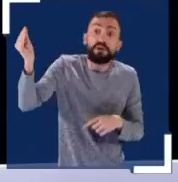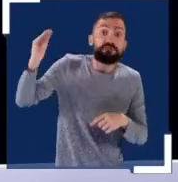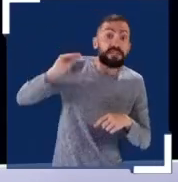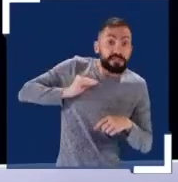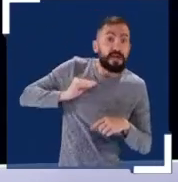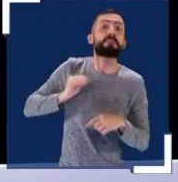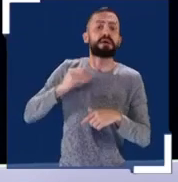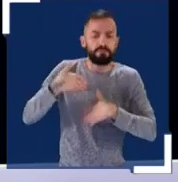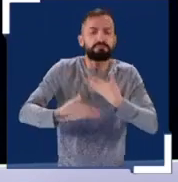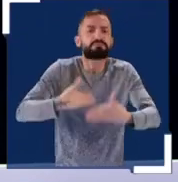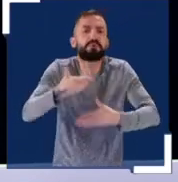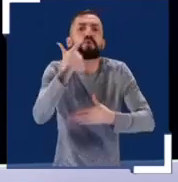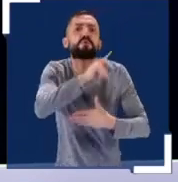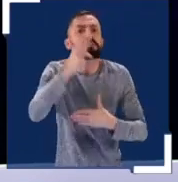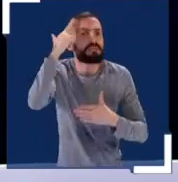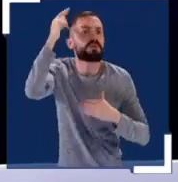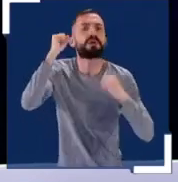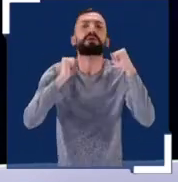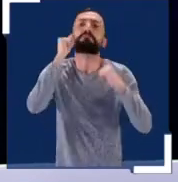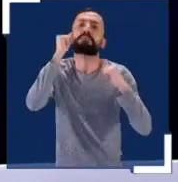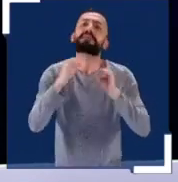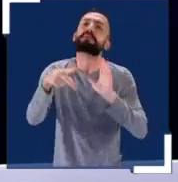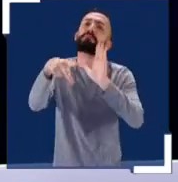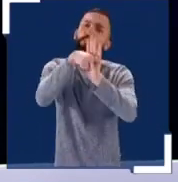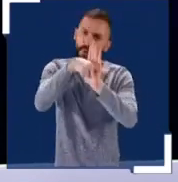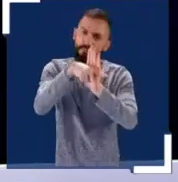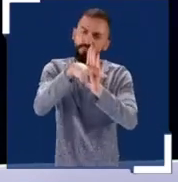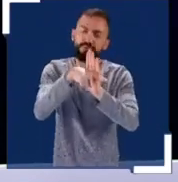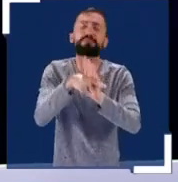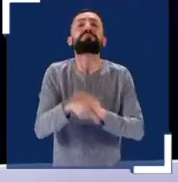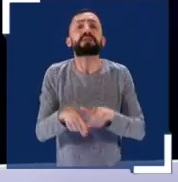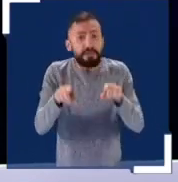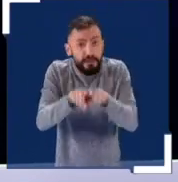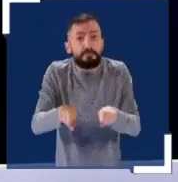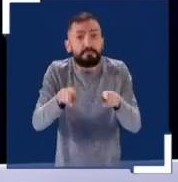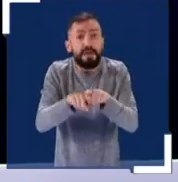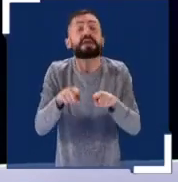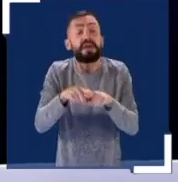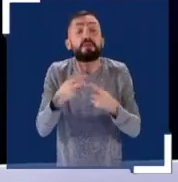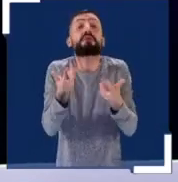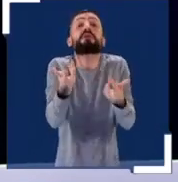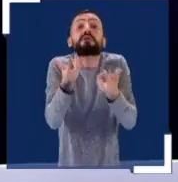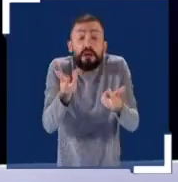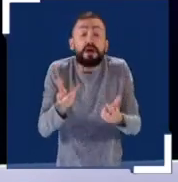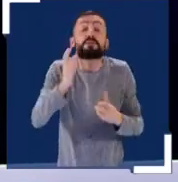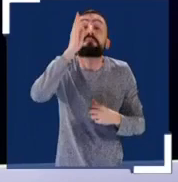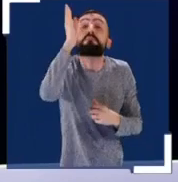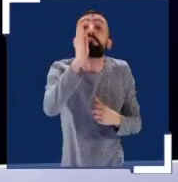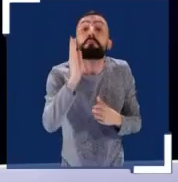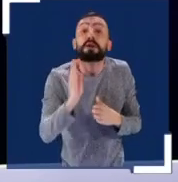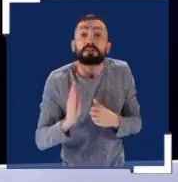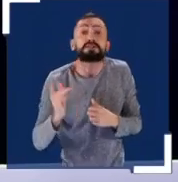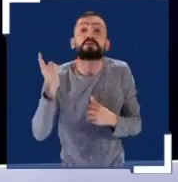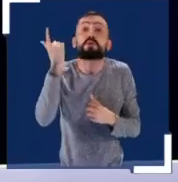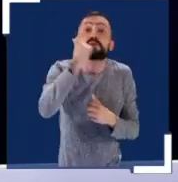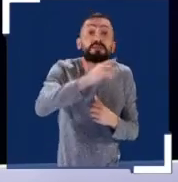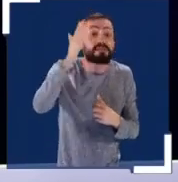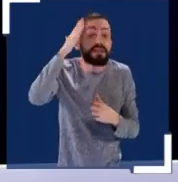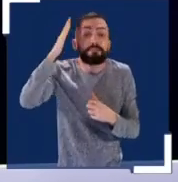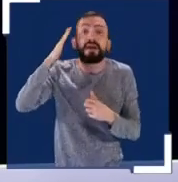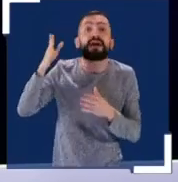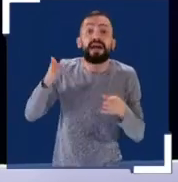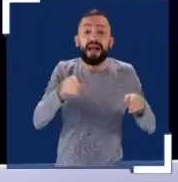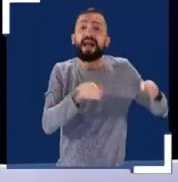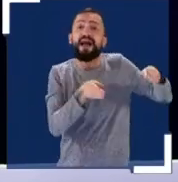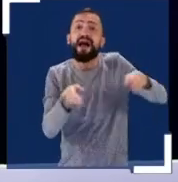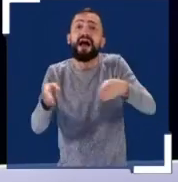apoio para empreender e ser dono do seu próprio negócio. Eu defendo que o Brasil possa encontrar o seu destino com esperança. Por